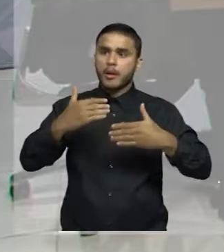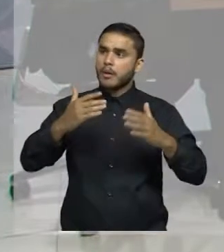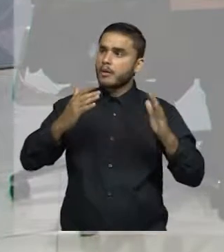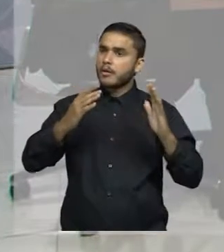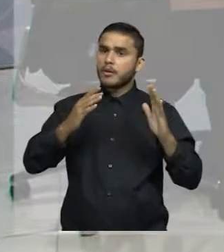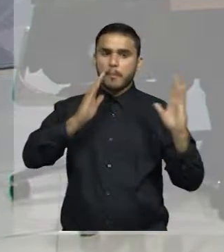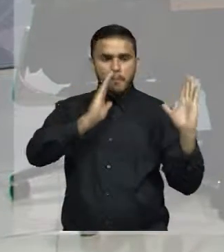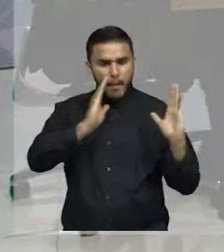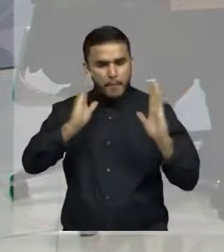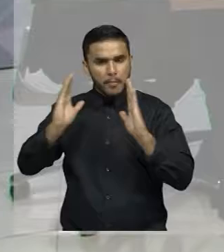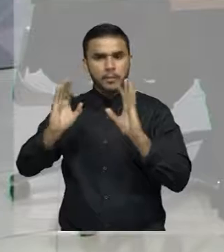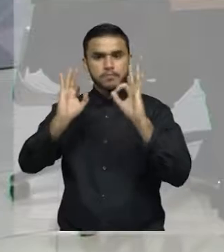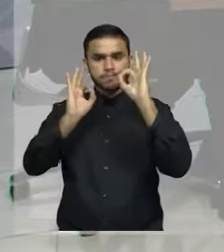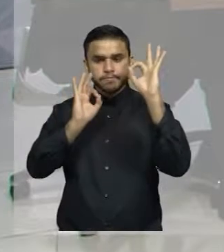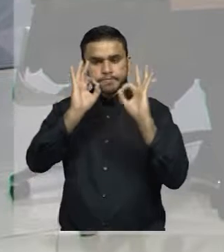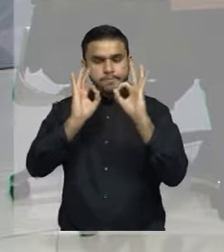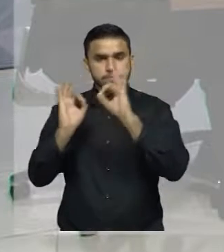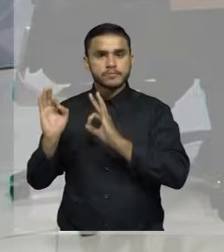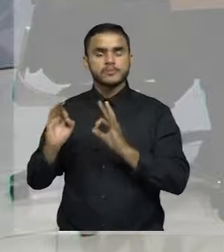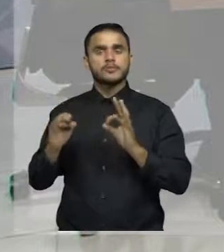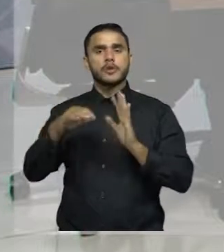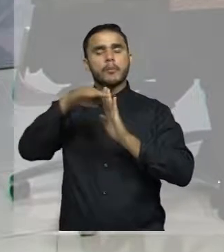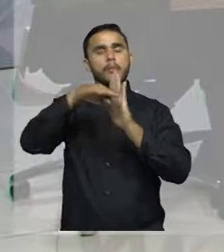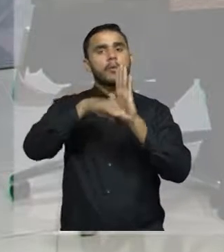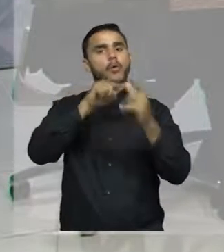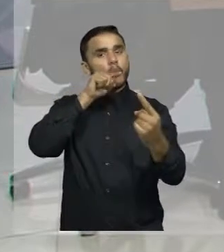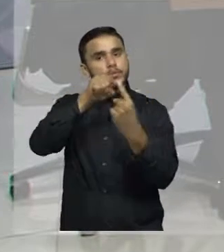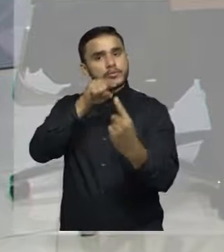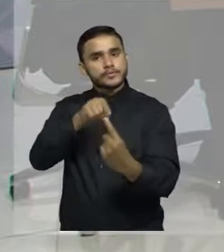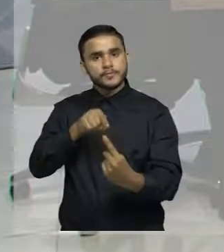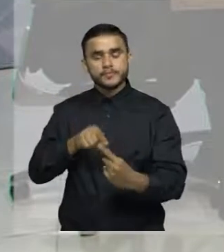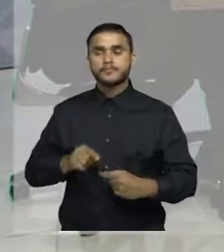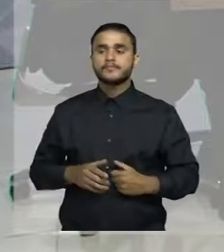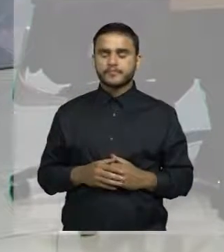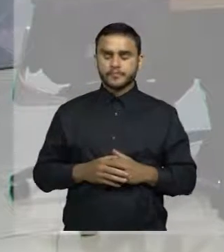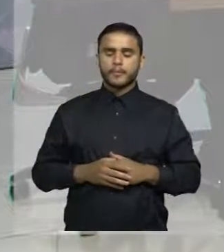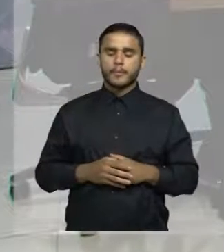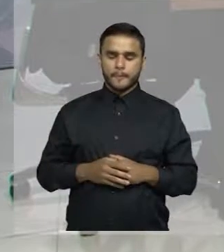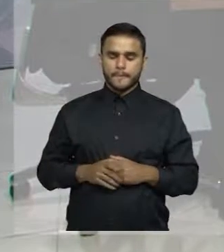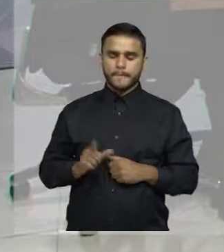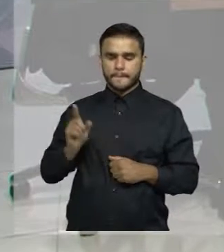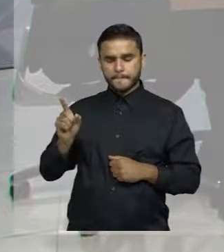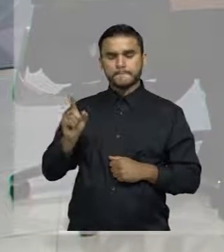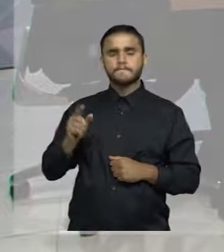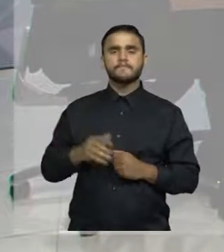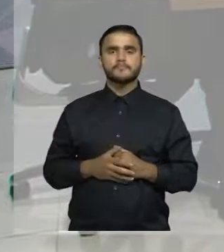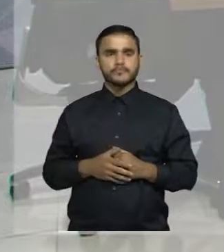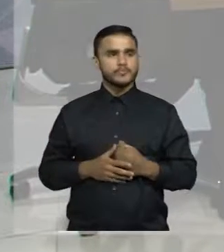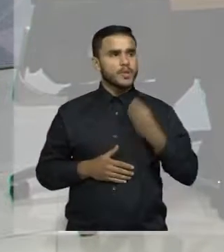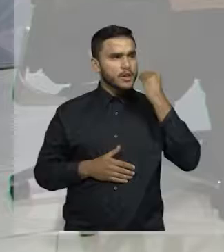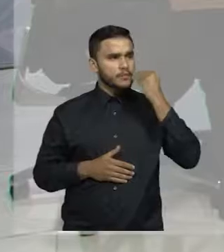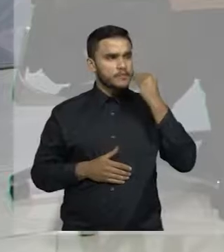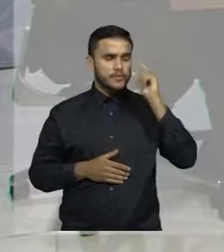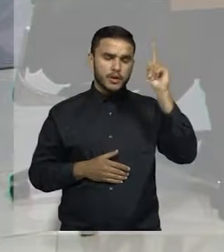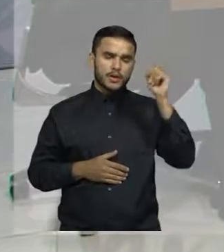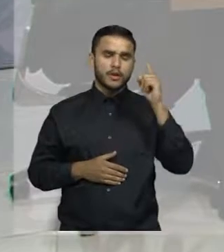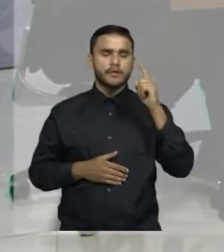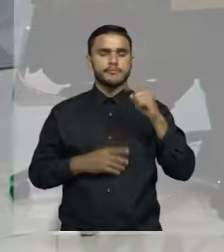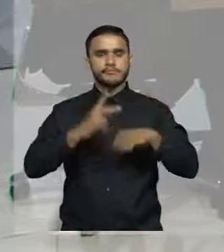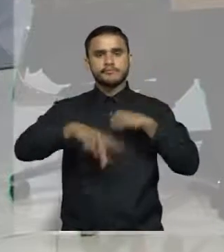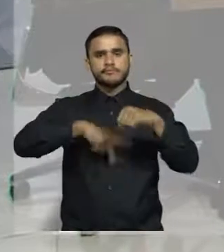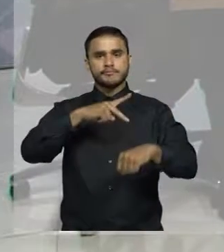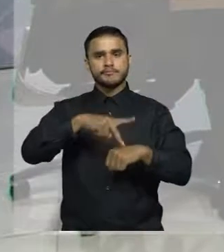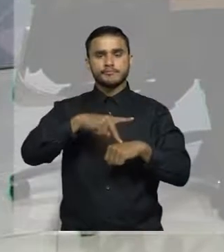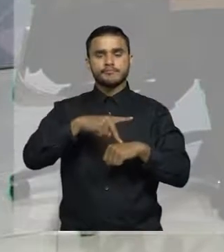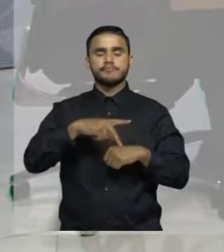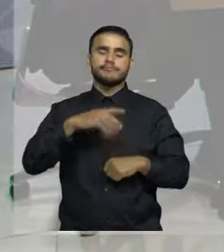para ver esse problema. Isso... Já existem as experiências bem-sucedidas, como Medellín, na